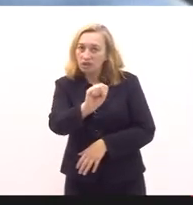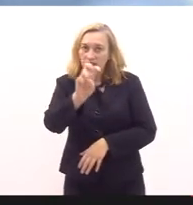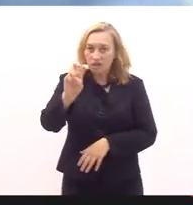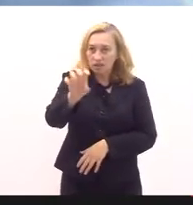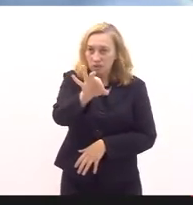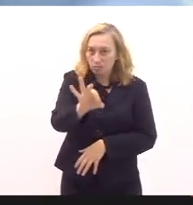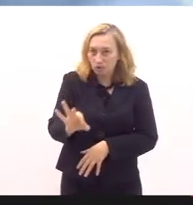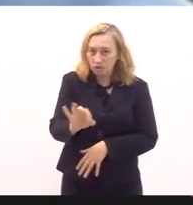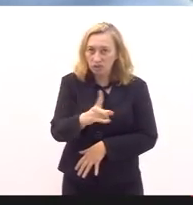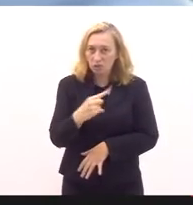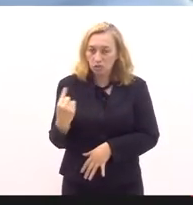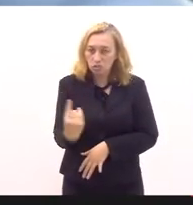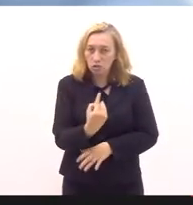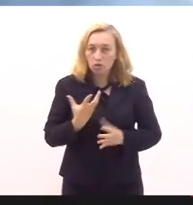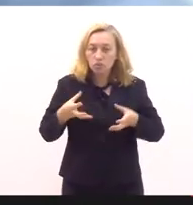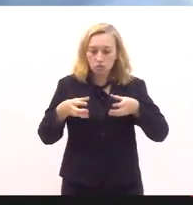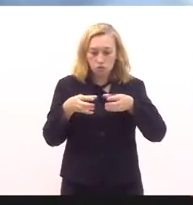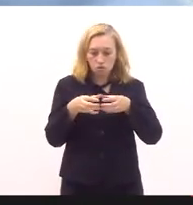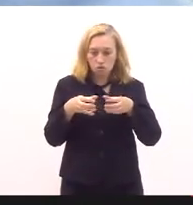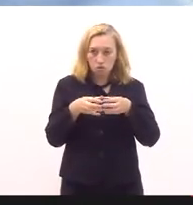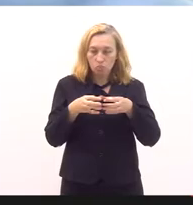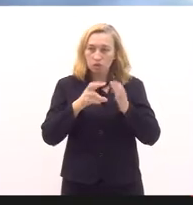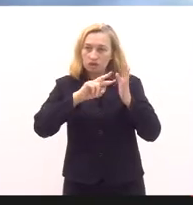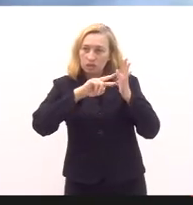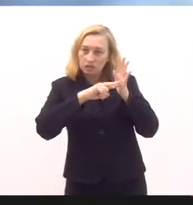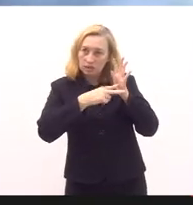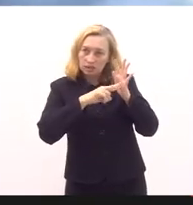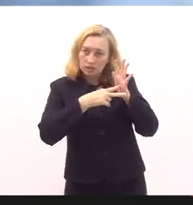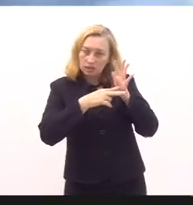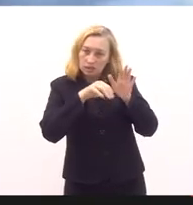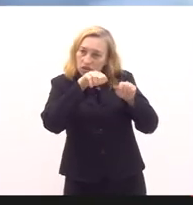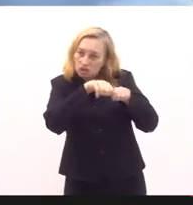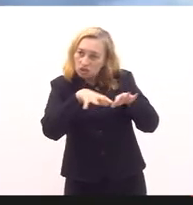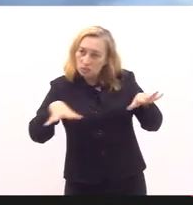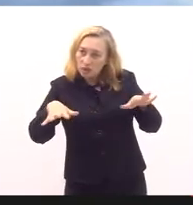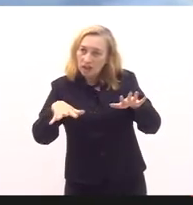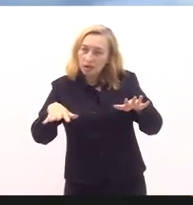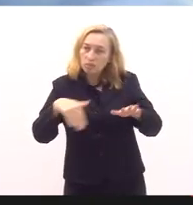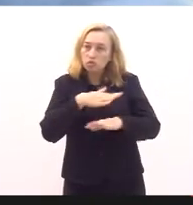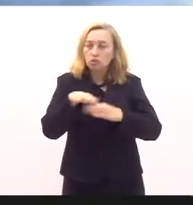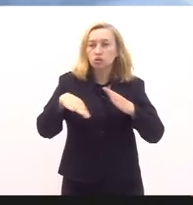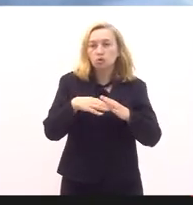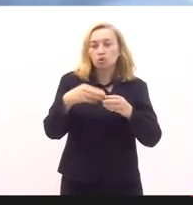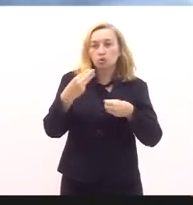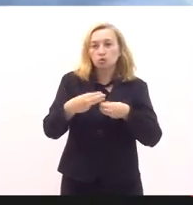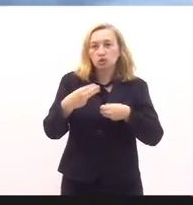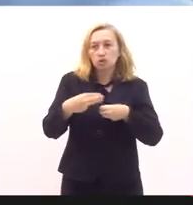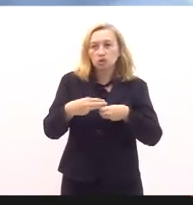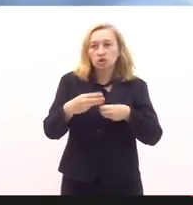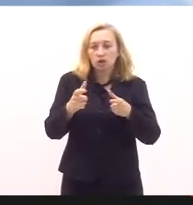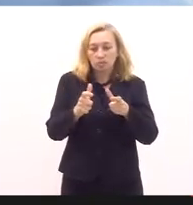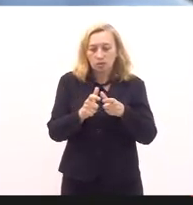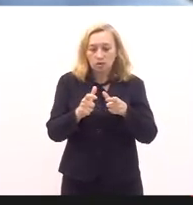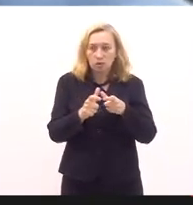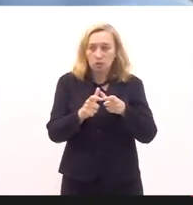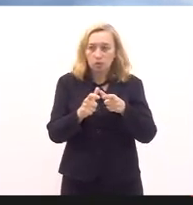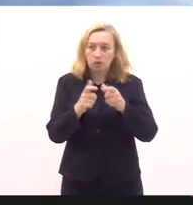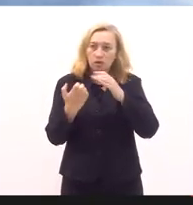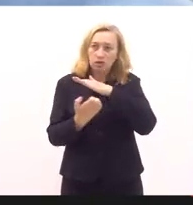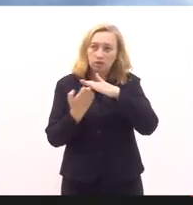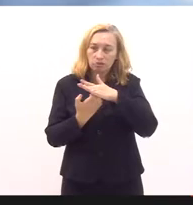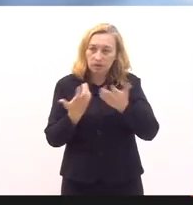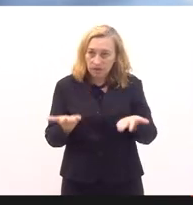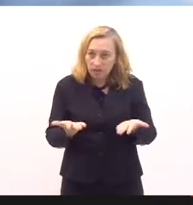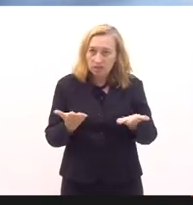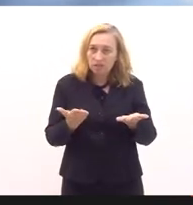85% do nosso grupo de sindicatos, espalhados por todos os municípios, são de pequenas empresas,